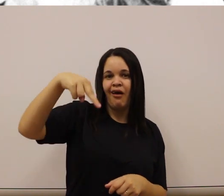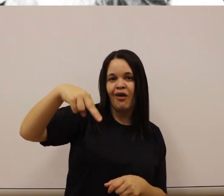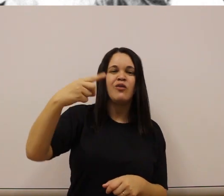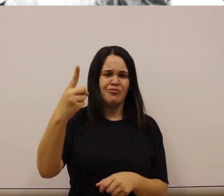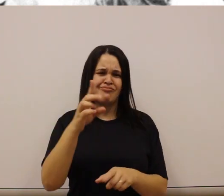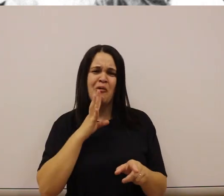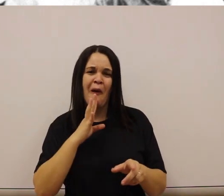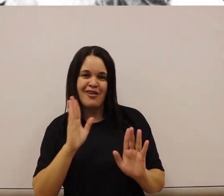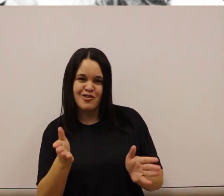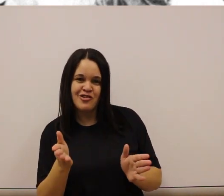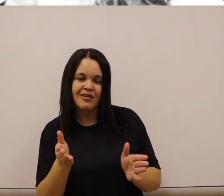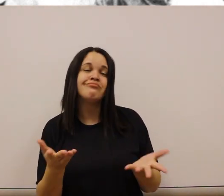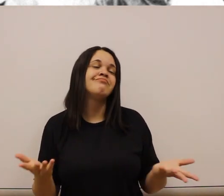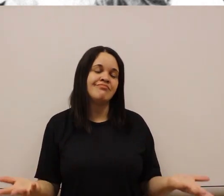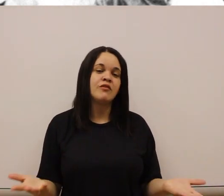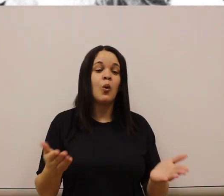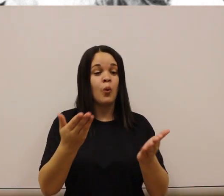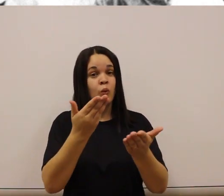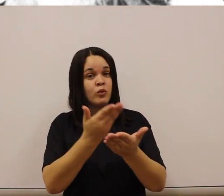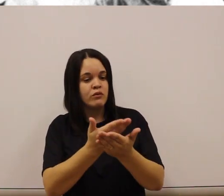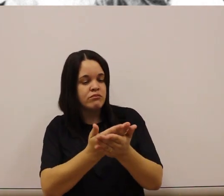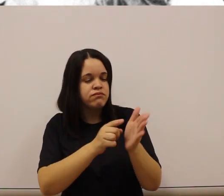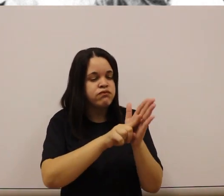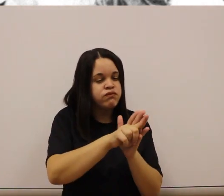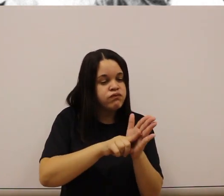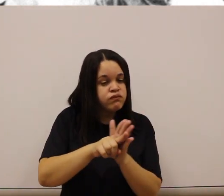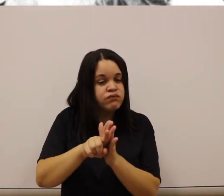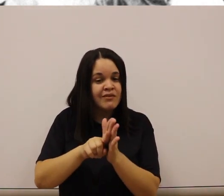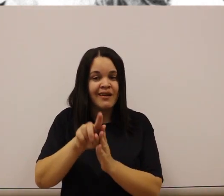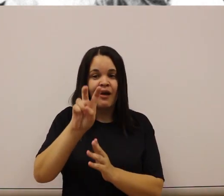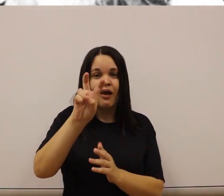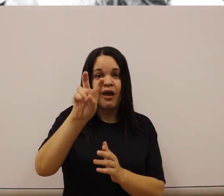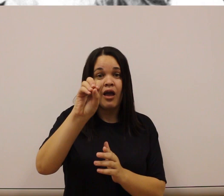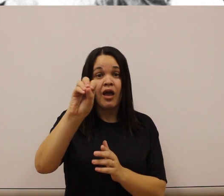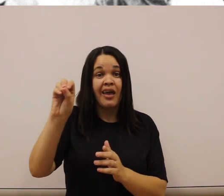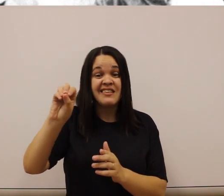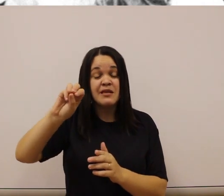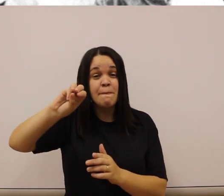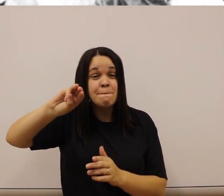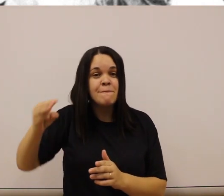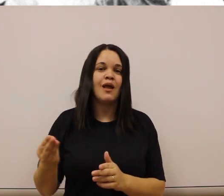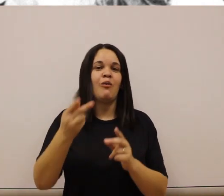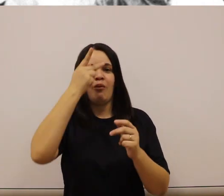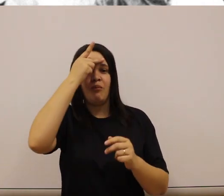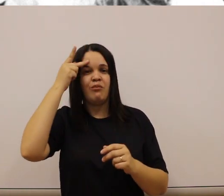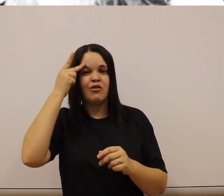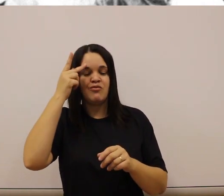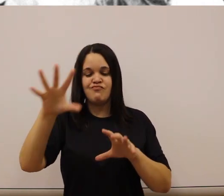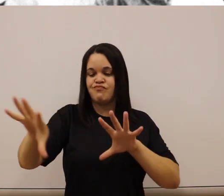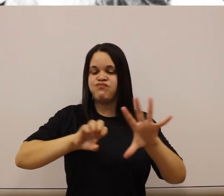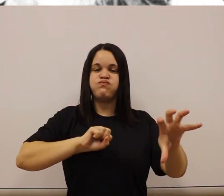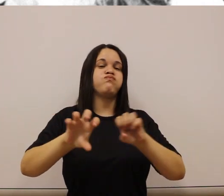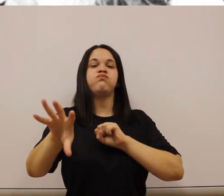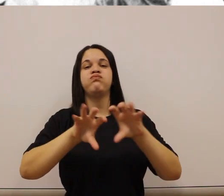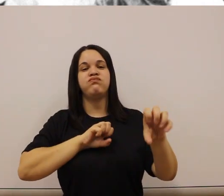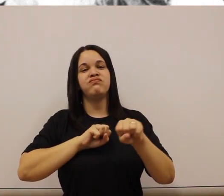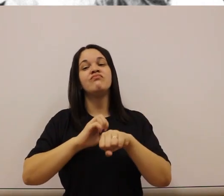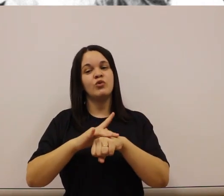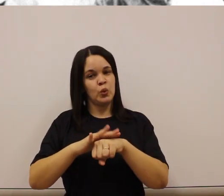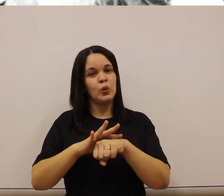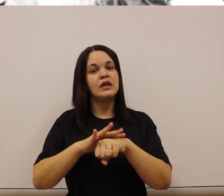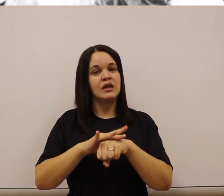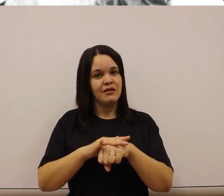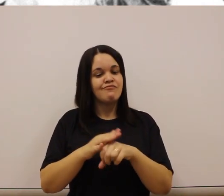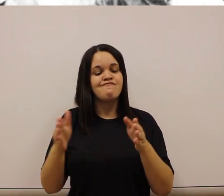já conhecemos, né? Estudos indicam que cerca de 500 milhões de pessoas teriam se contaminado nessa